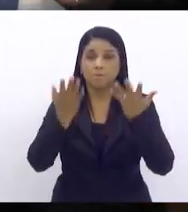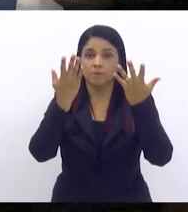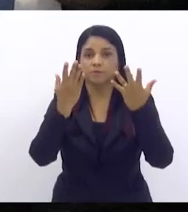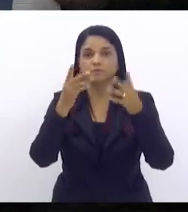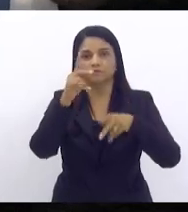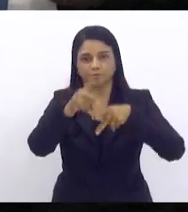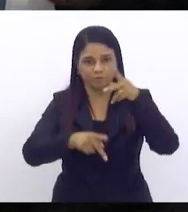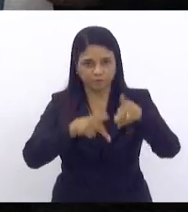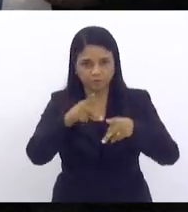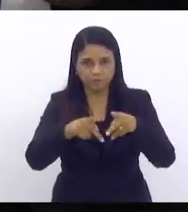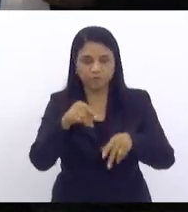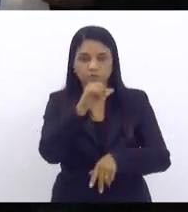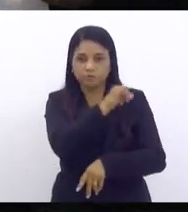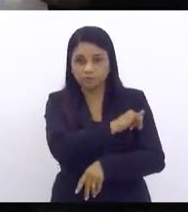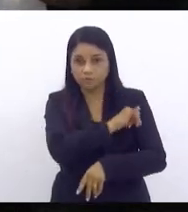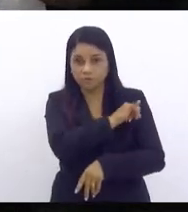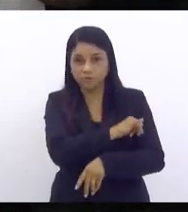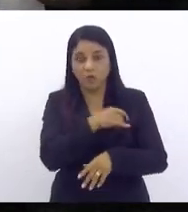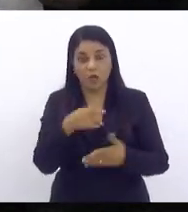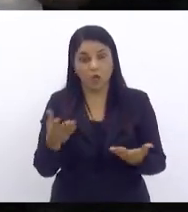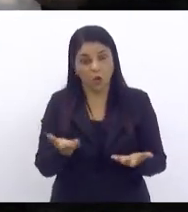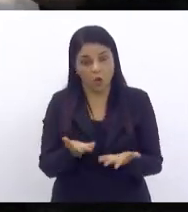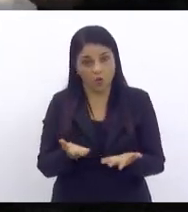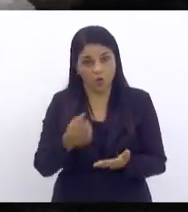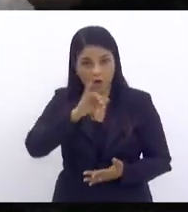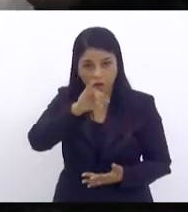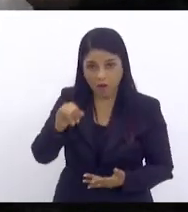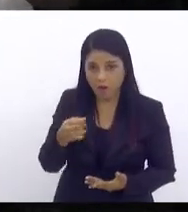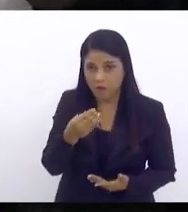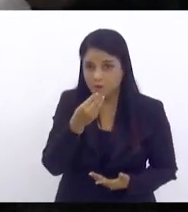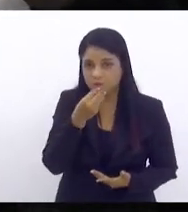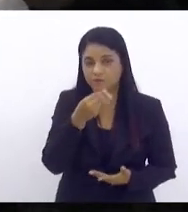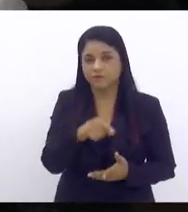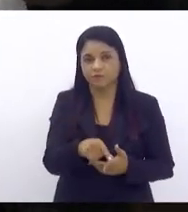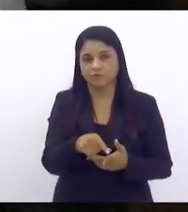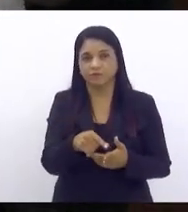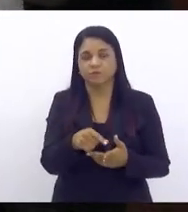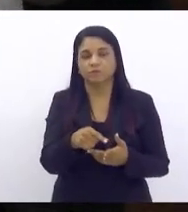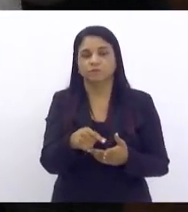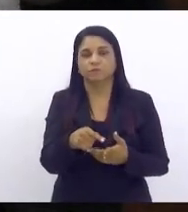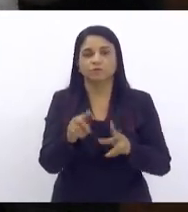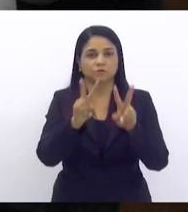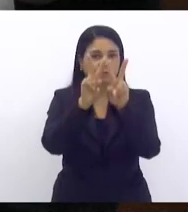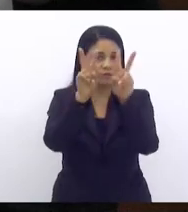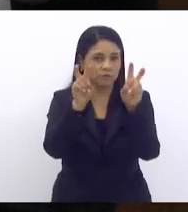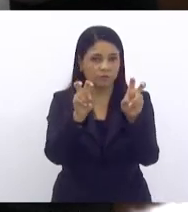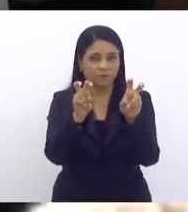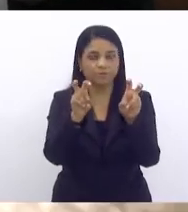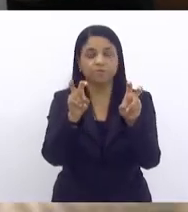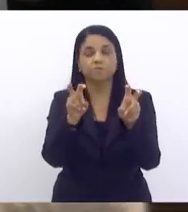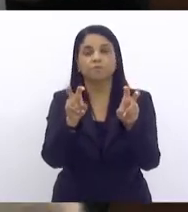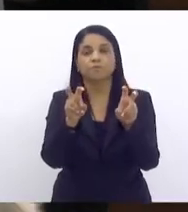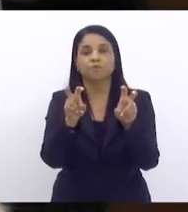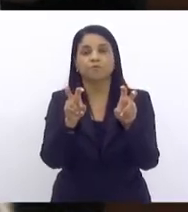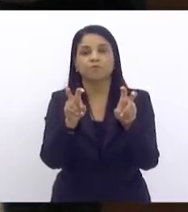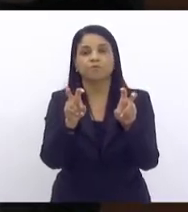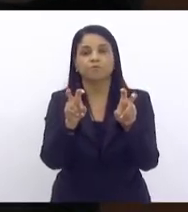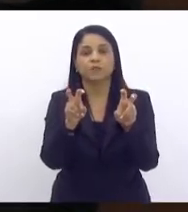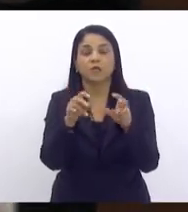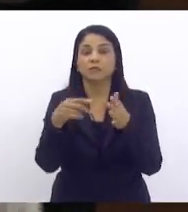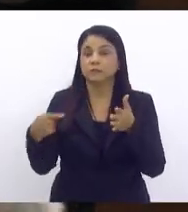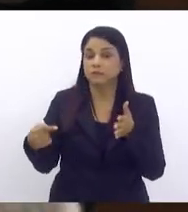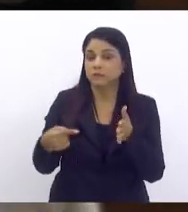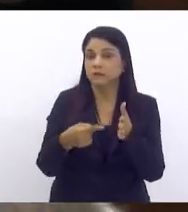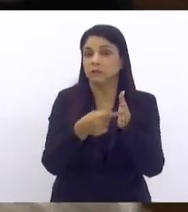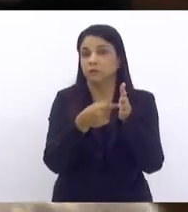Janeiro. Agora, eu aproveito o ensejo, presidente, justamente inserido nessa temática, para fazer uma grave